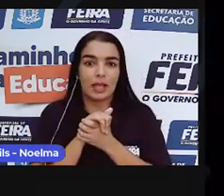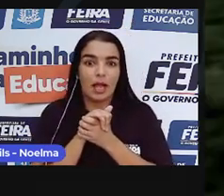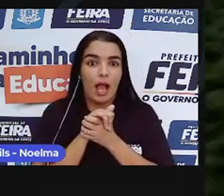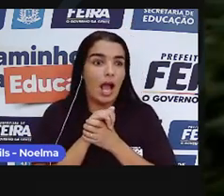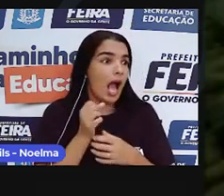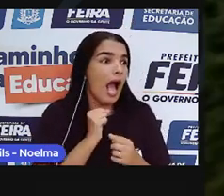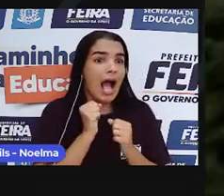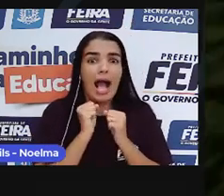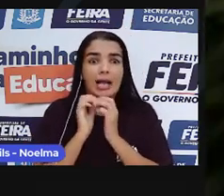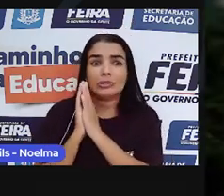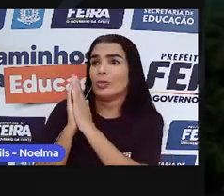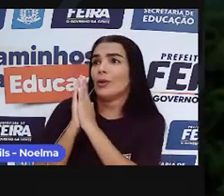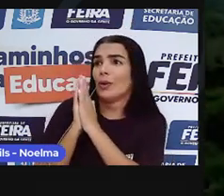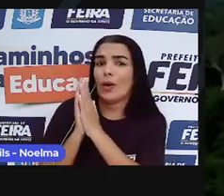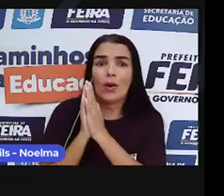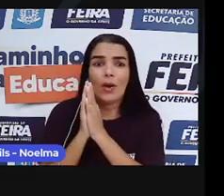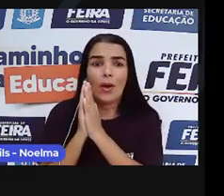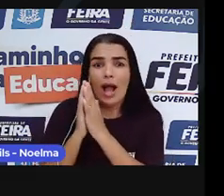Socorro! Segura!